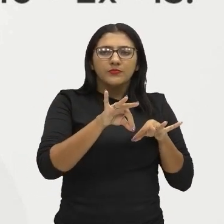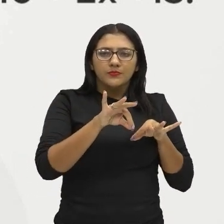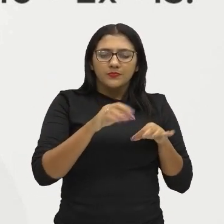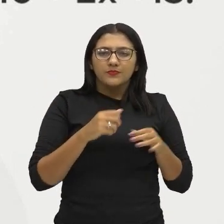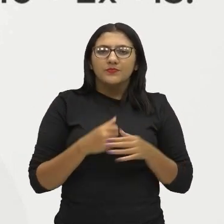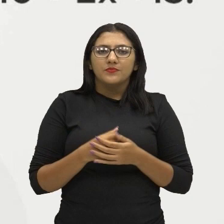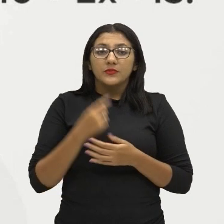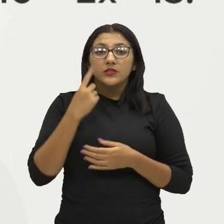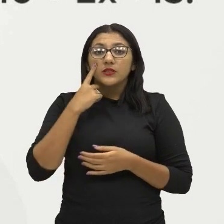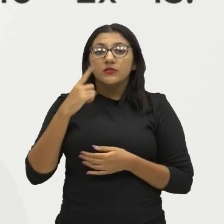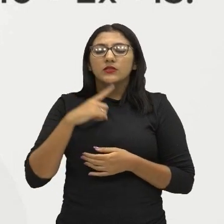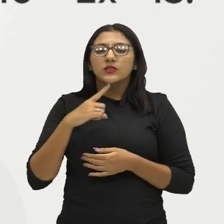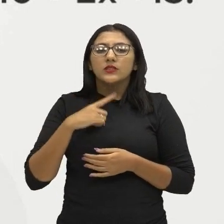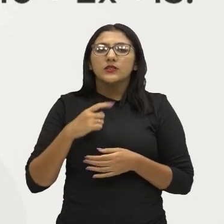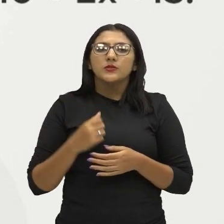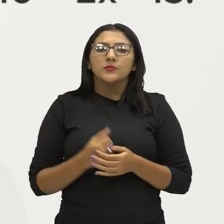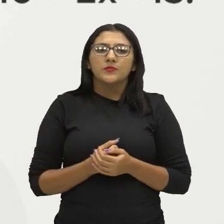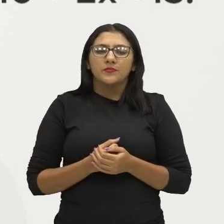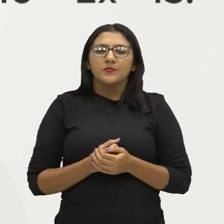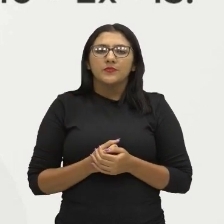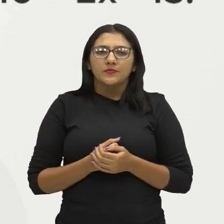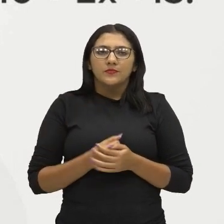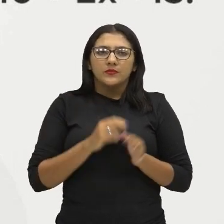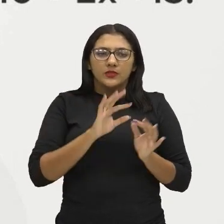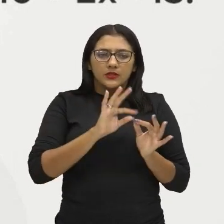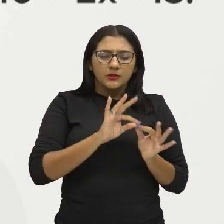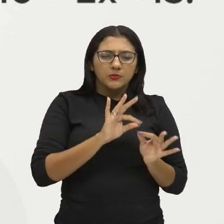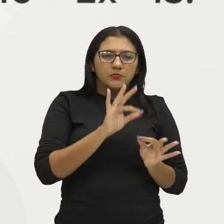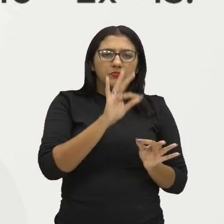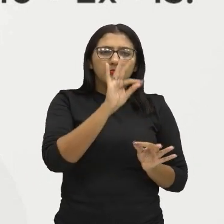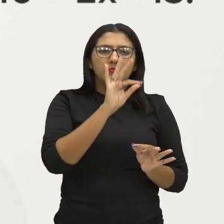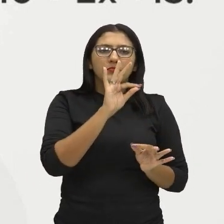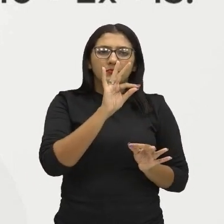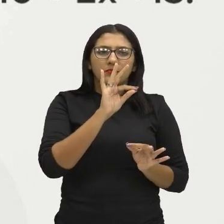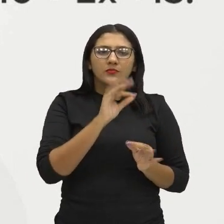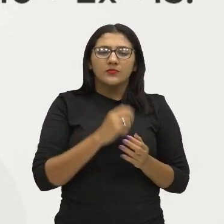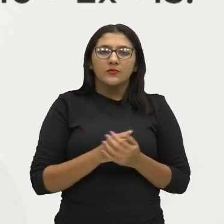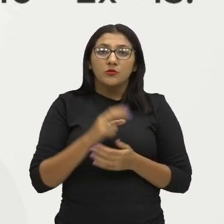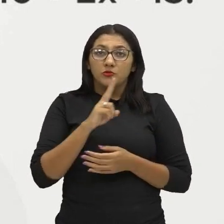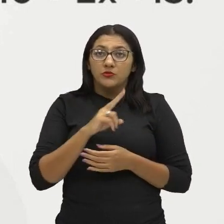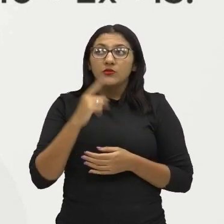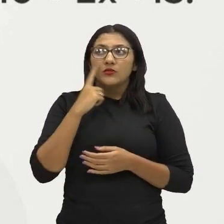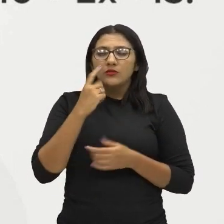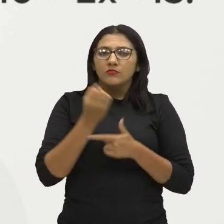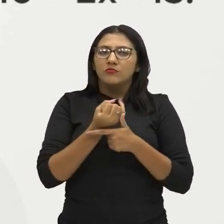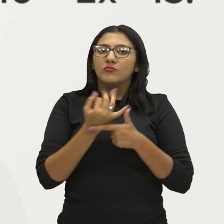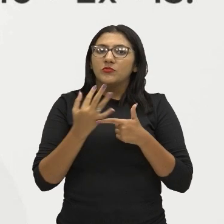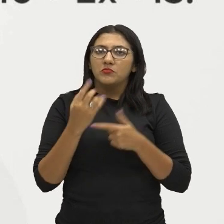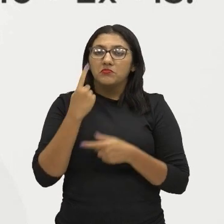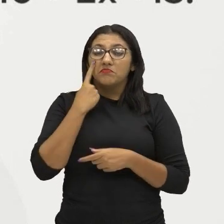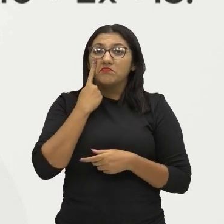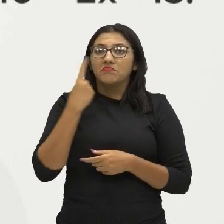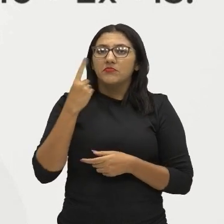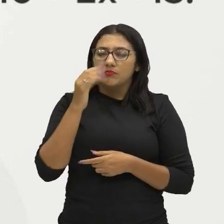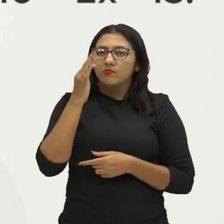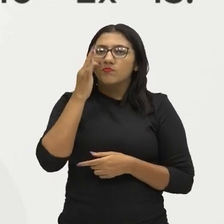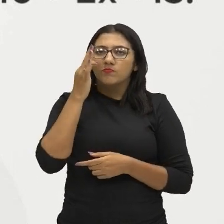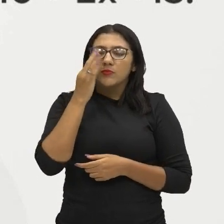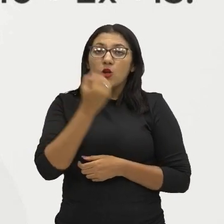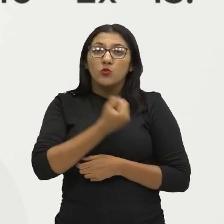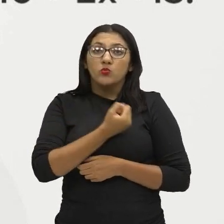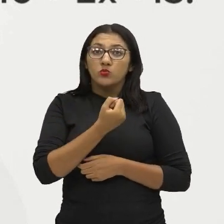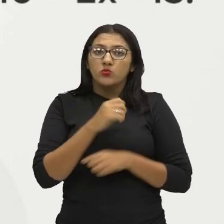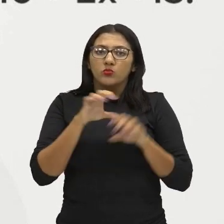olha a dimensão, qual é? A dimensão está escrita através da linguagem algébrica. Olho nessas dimensões,